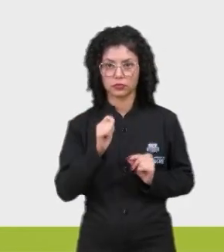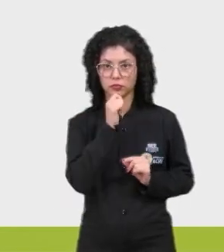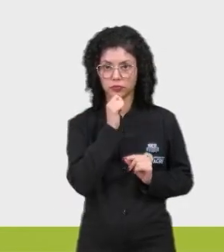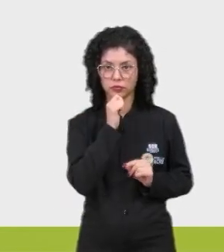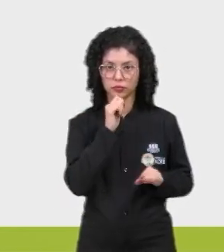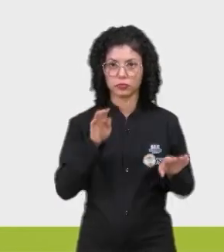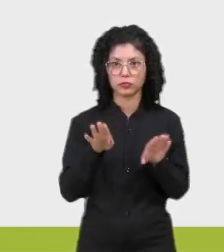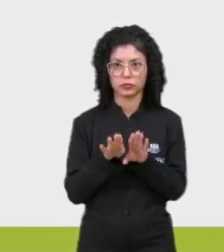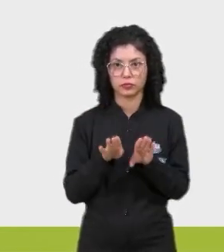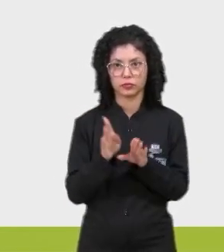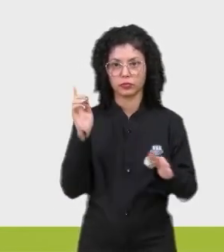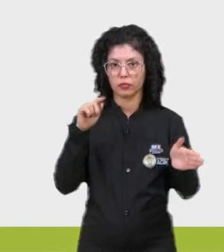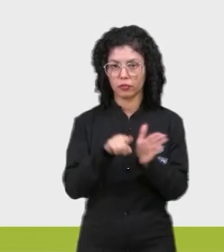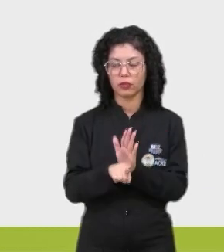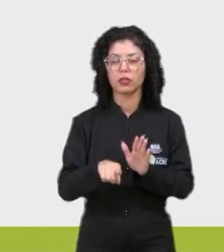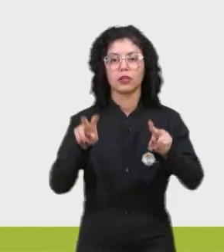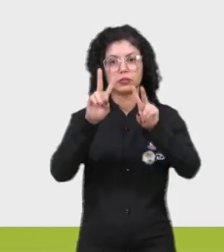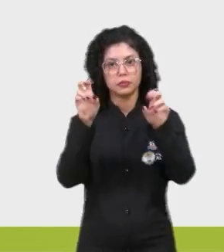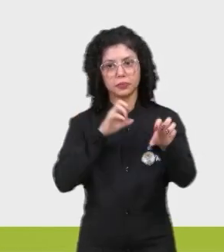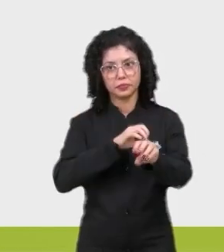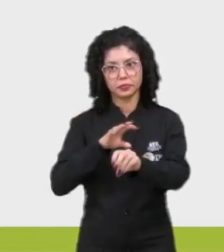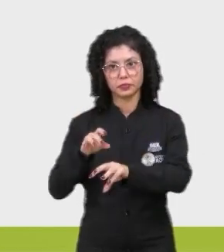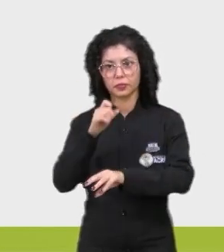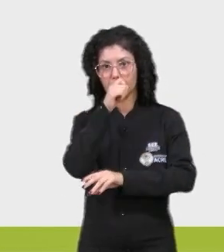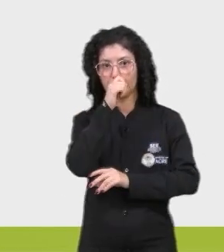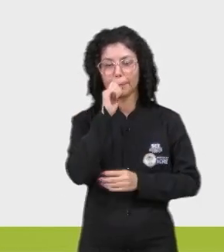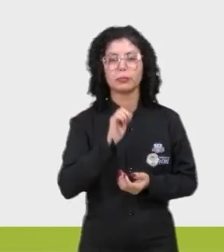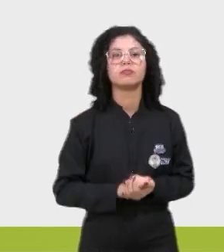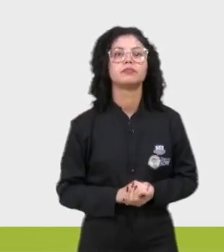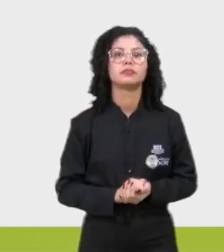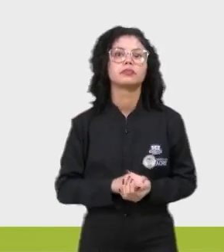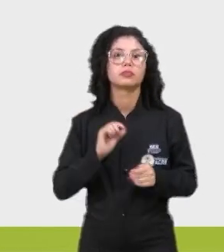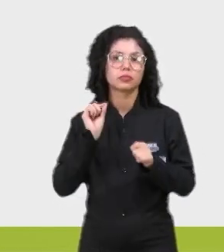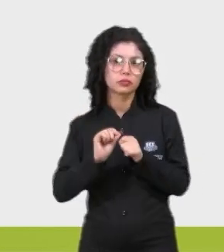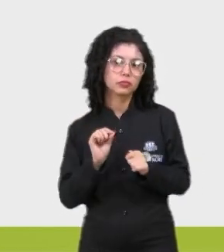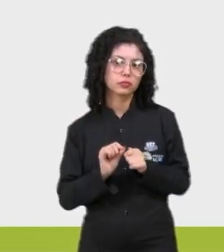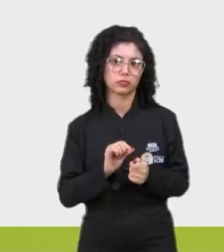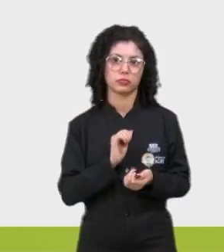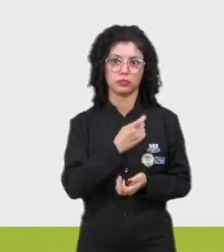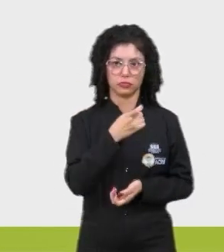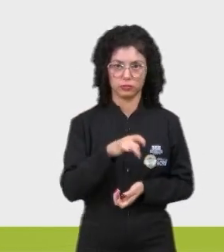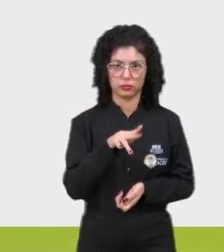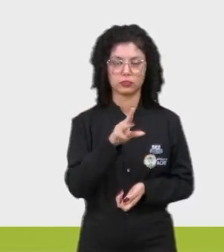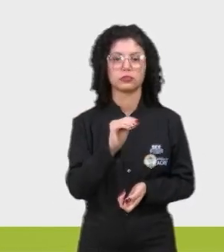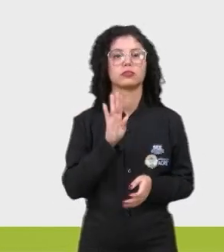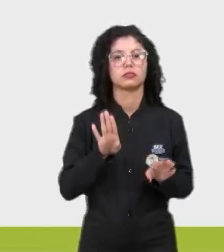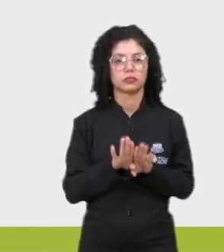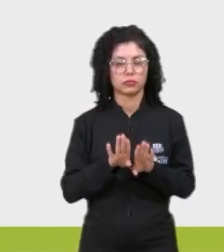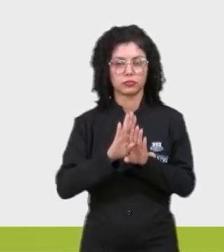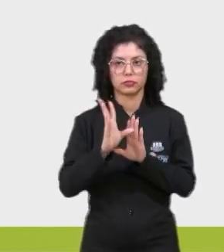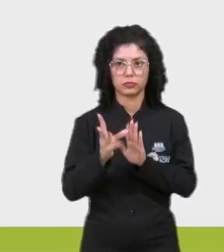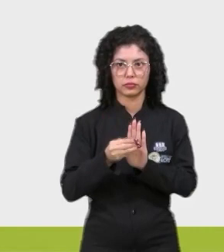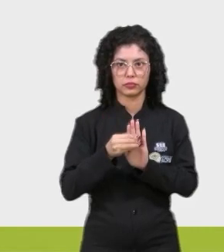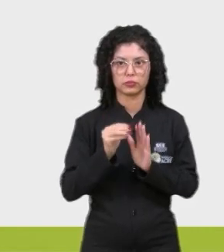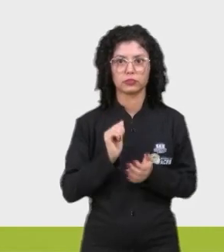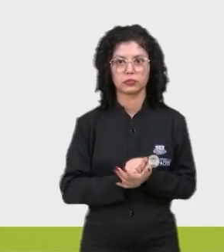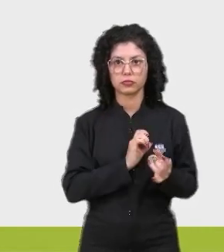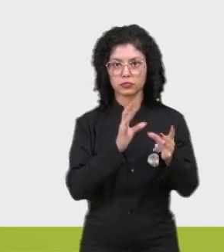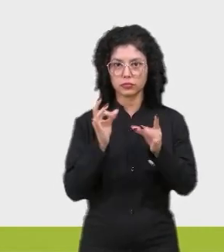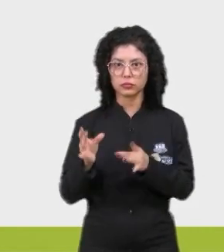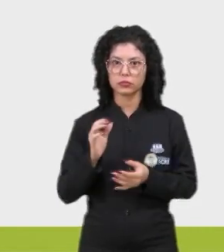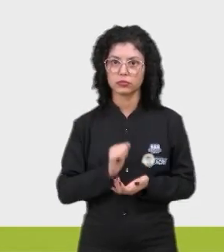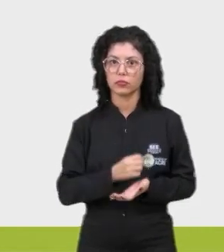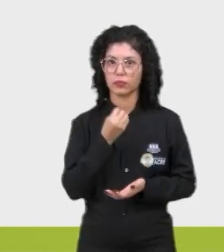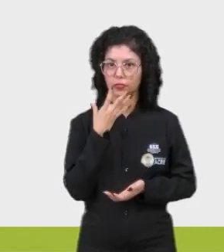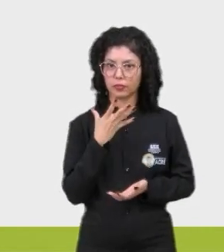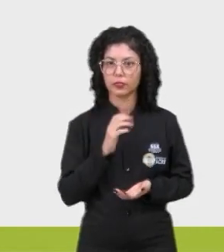a questão, se fosse sobre educação, você poderia também, né, se fosse o eixo educação, poderia colocar também. E uma dica de série